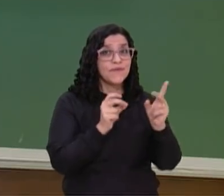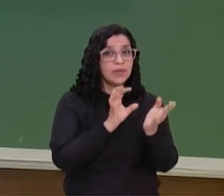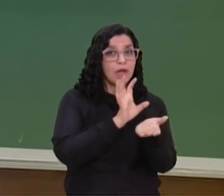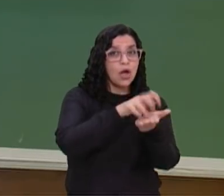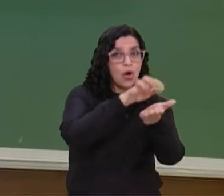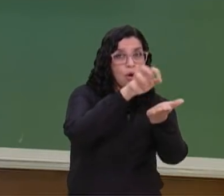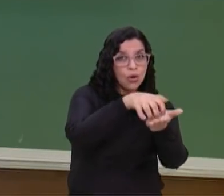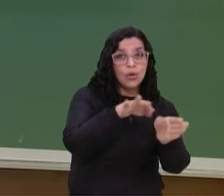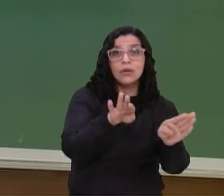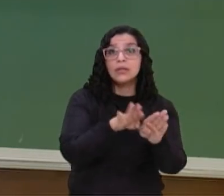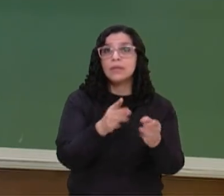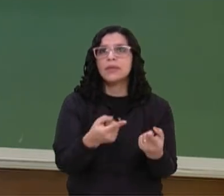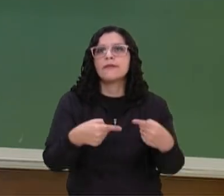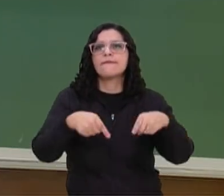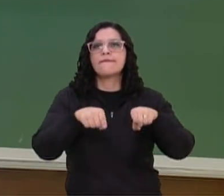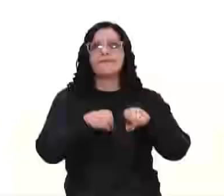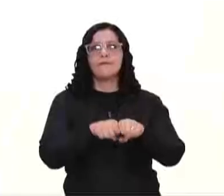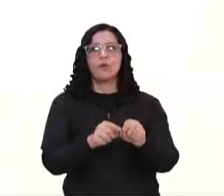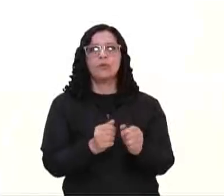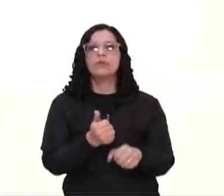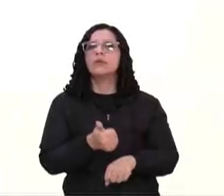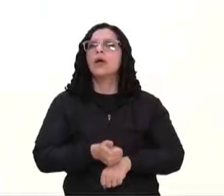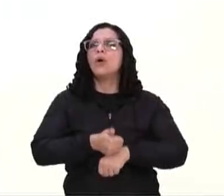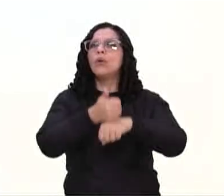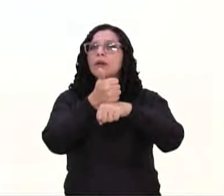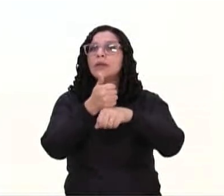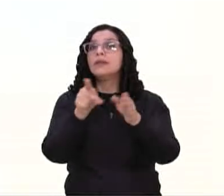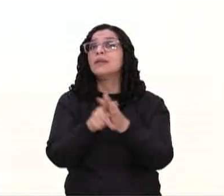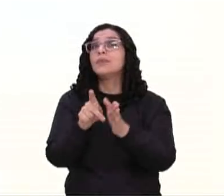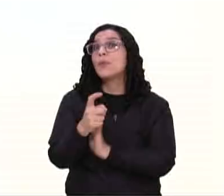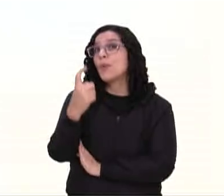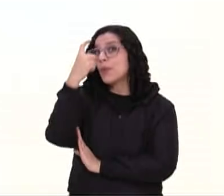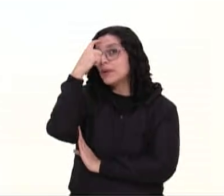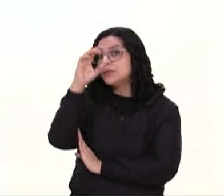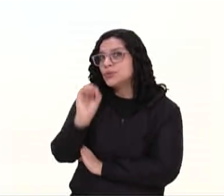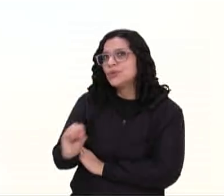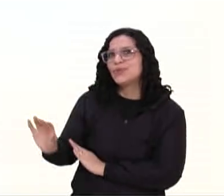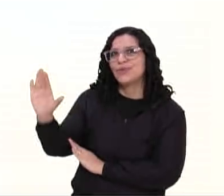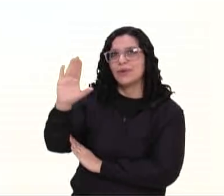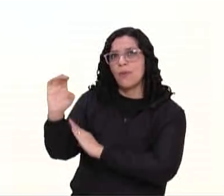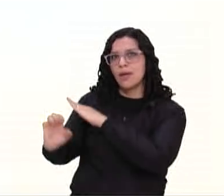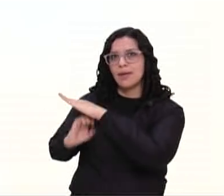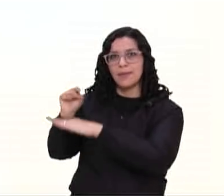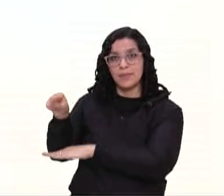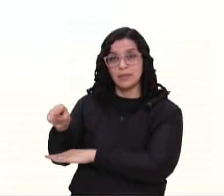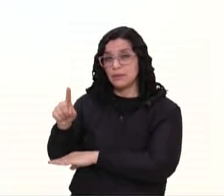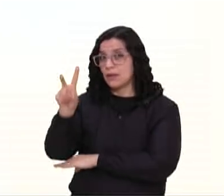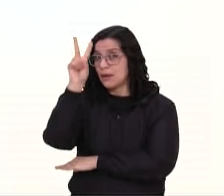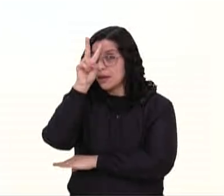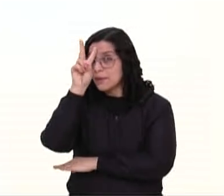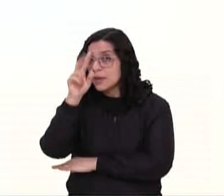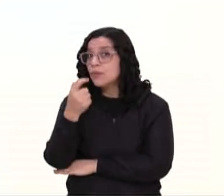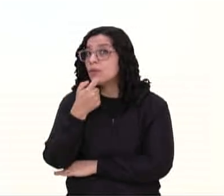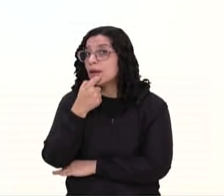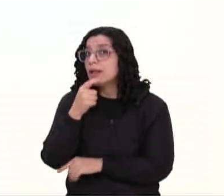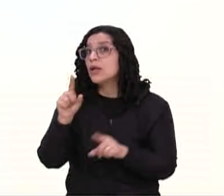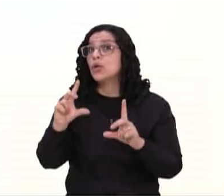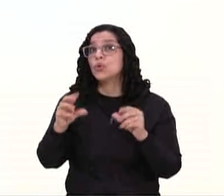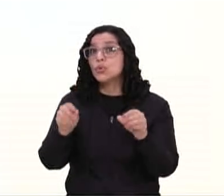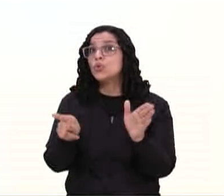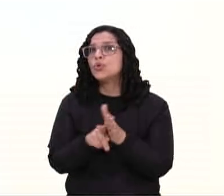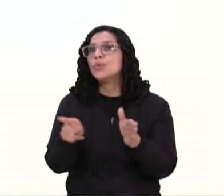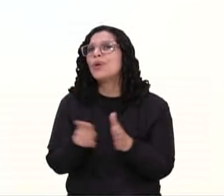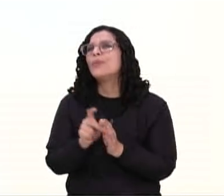intercolonial e recuperar a Companhia das Índias Orientais. Lembrando aí que a Inglaterra, tudo aqui vai ser motivado por